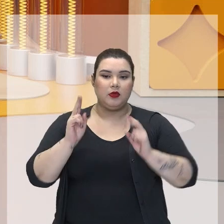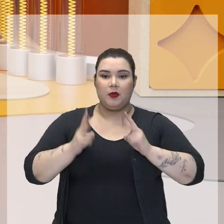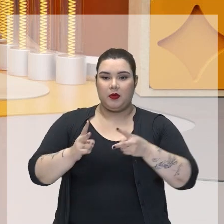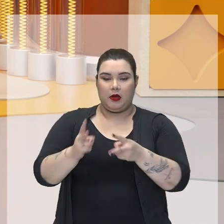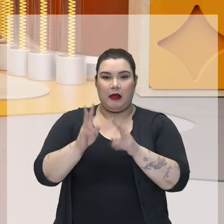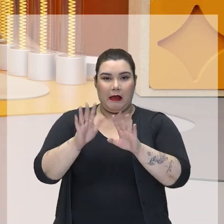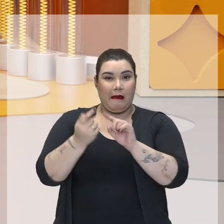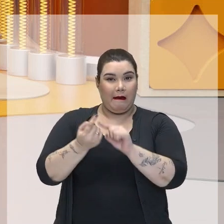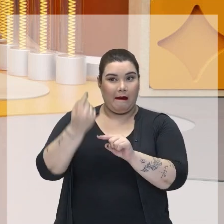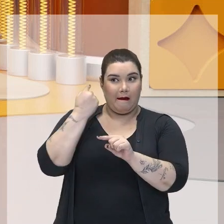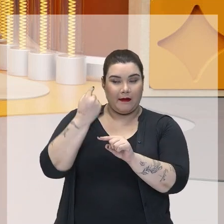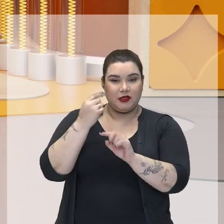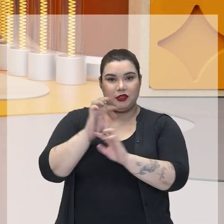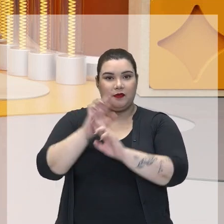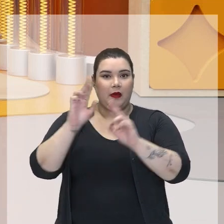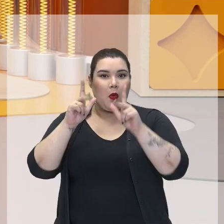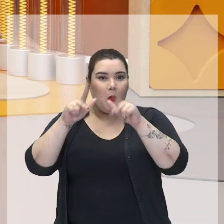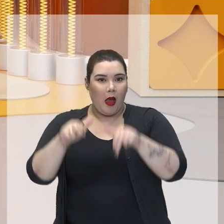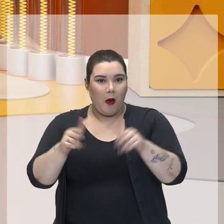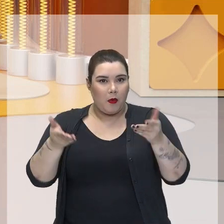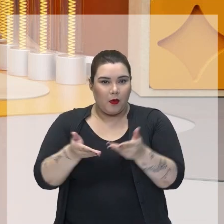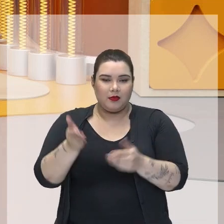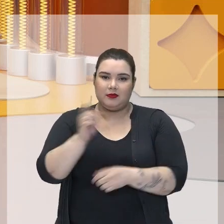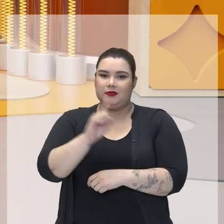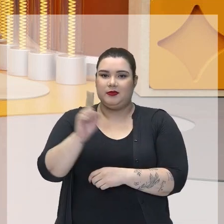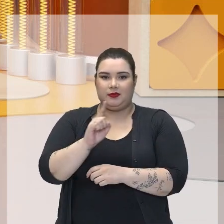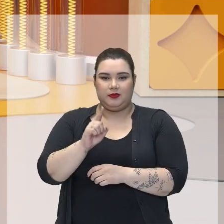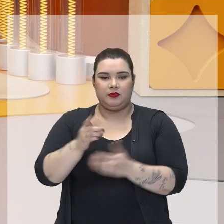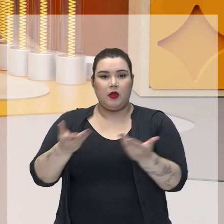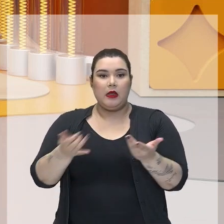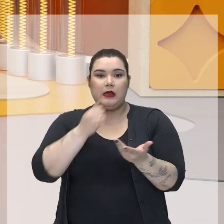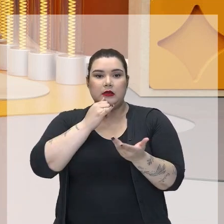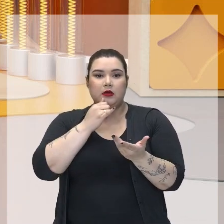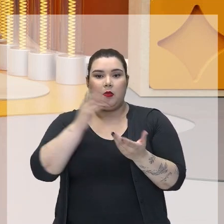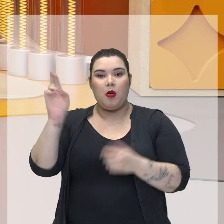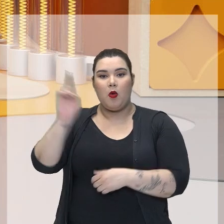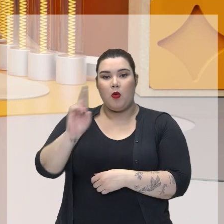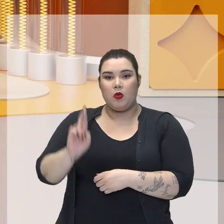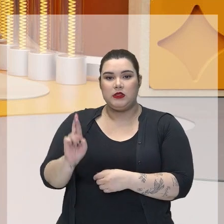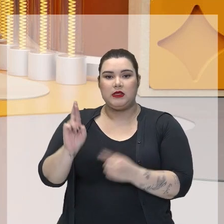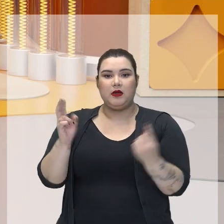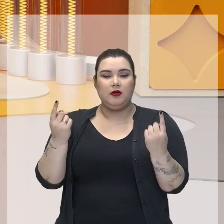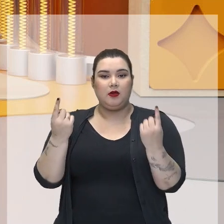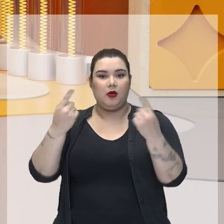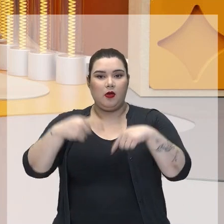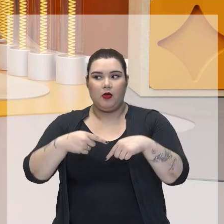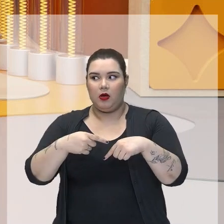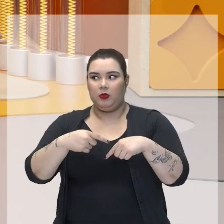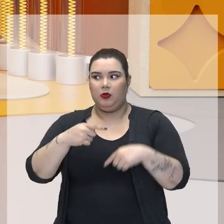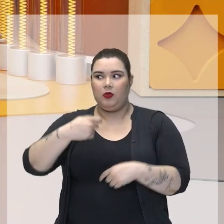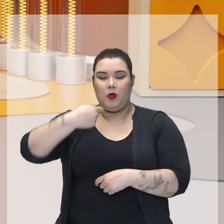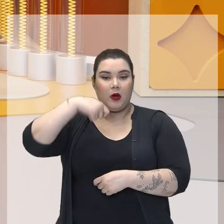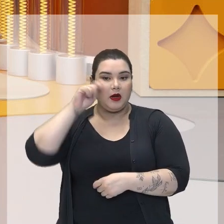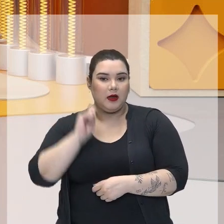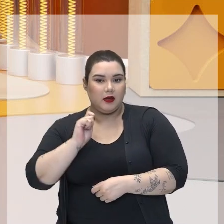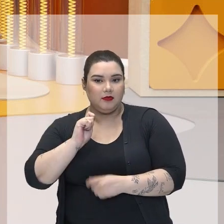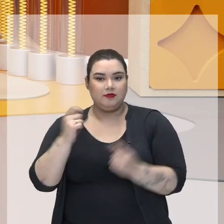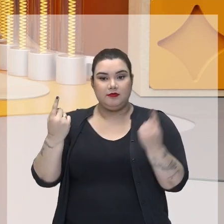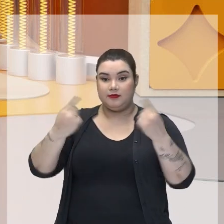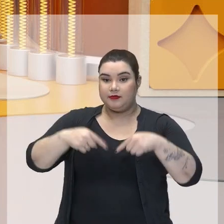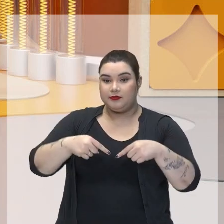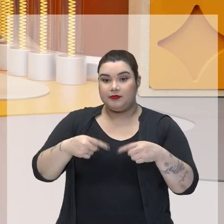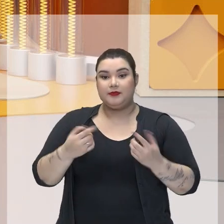hoje. Olha como recentemente a situação da Rússia contra a Ucrânia. Estão em guerra por lá, porque a Rússia quer pegar uma parte do território